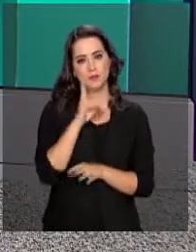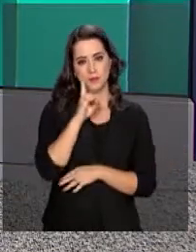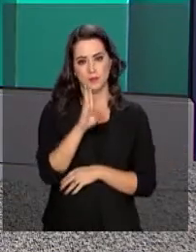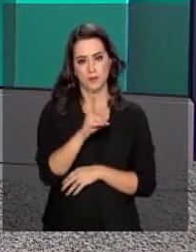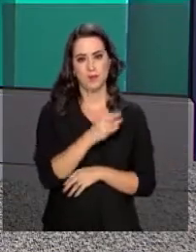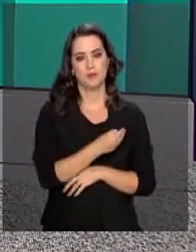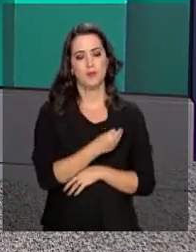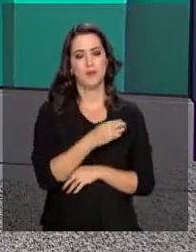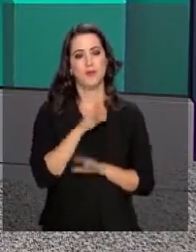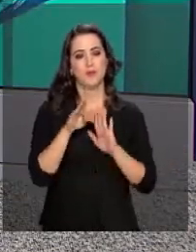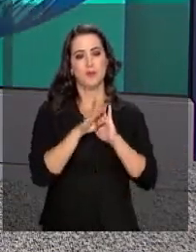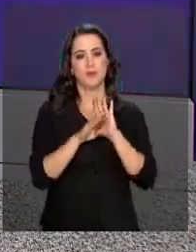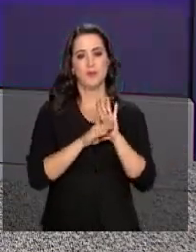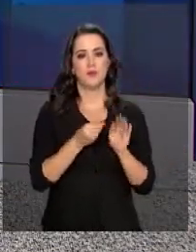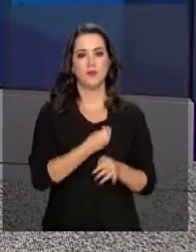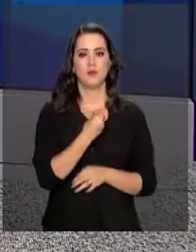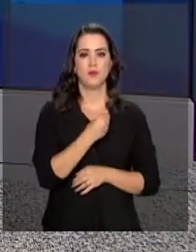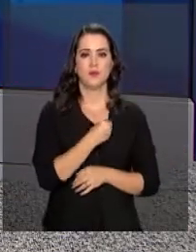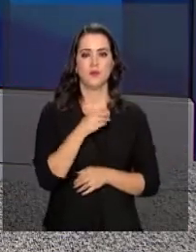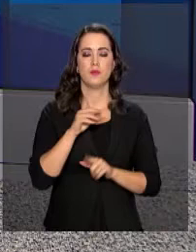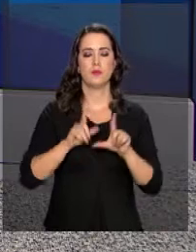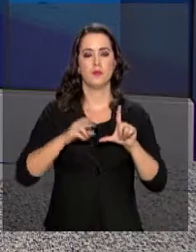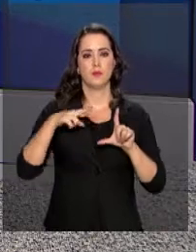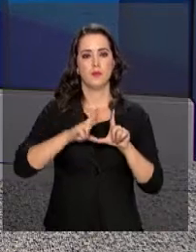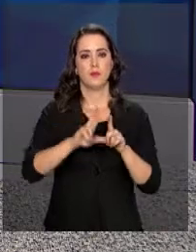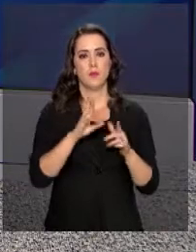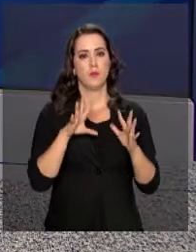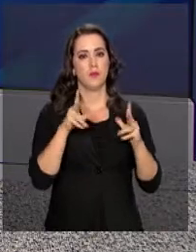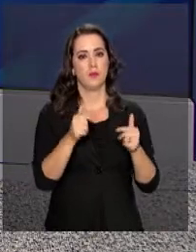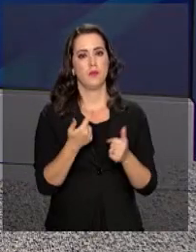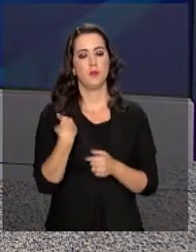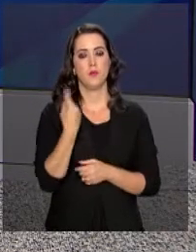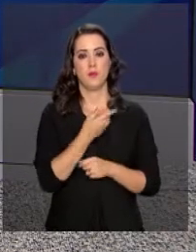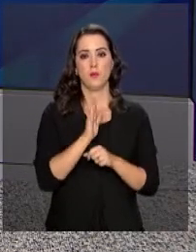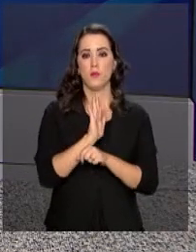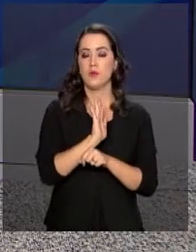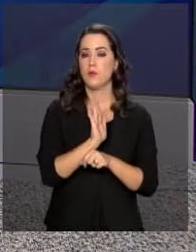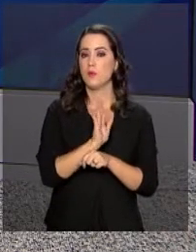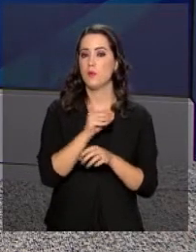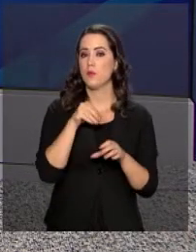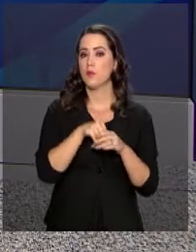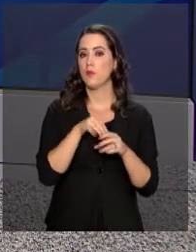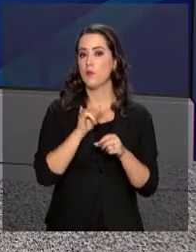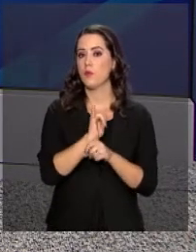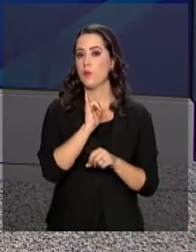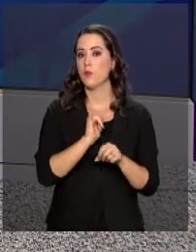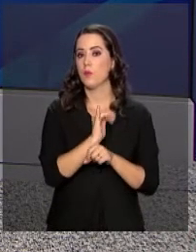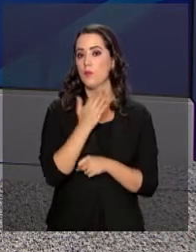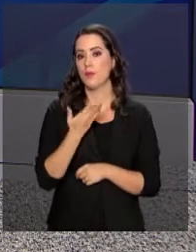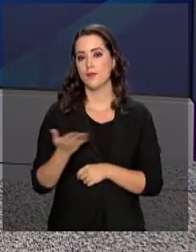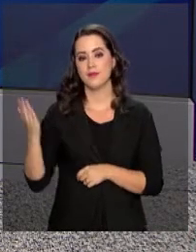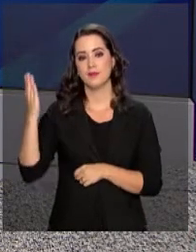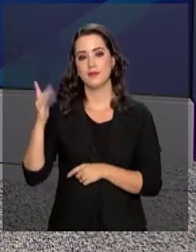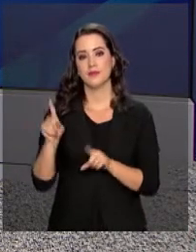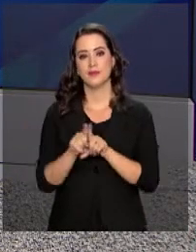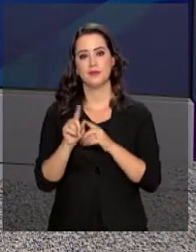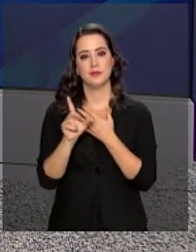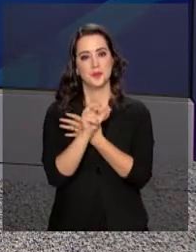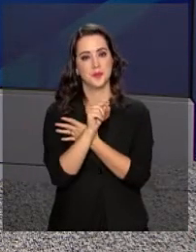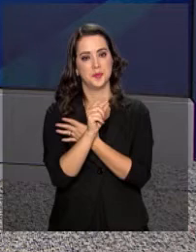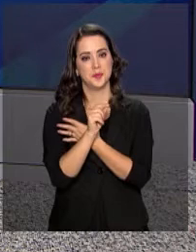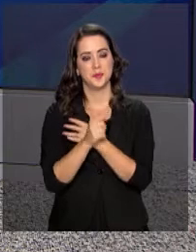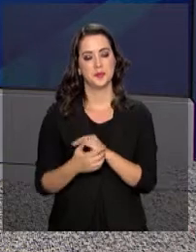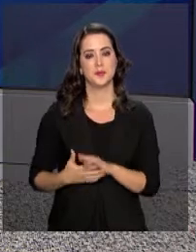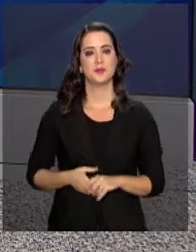acompanha a nossa programação ao vivo pelo site da nbr e todas as reportagens estão em nosso canal no youtube acesse também o nosso